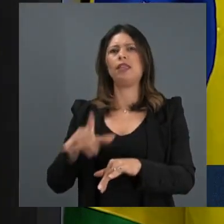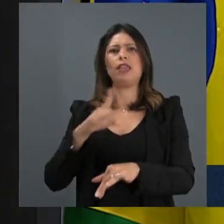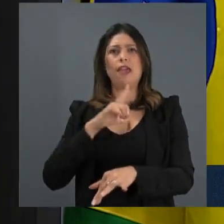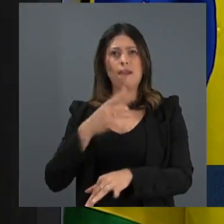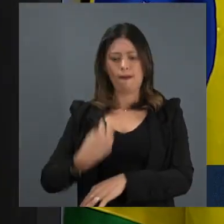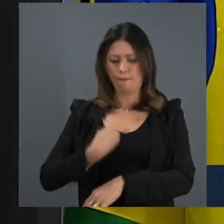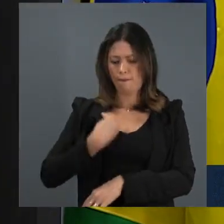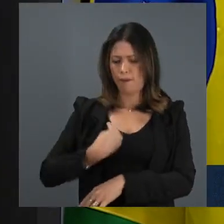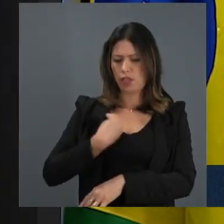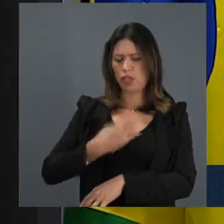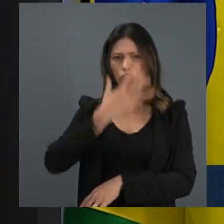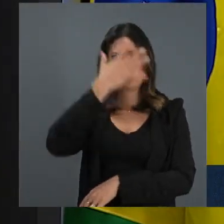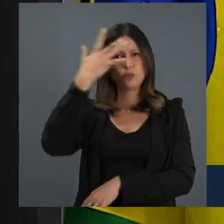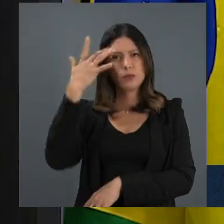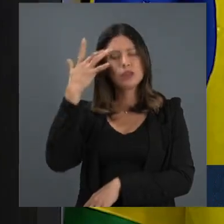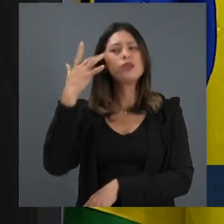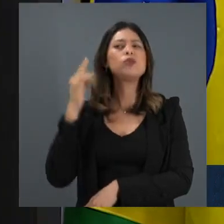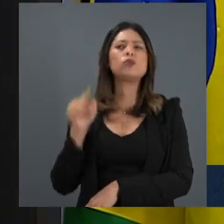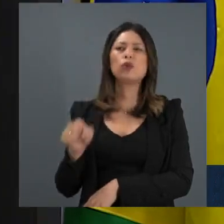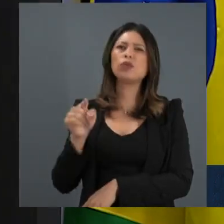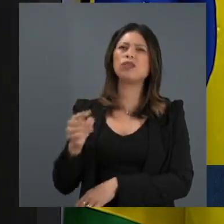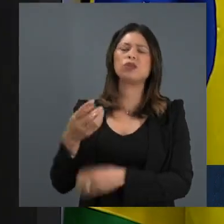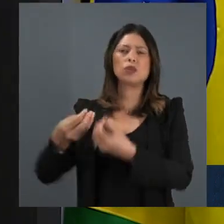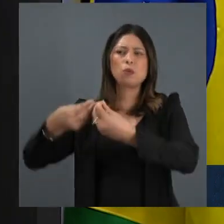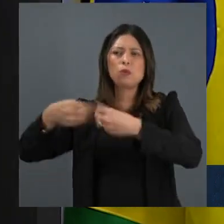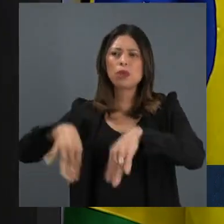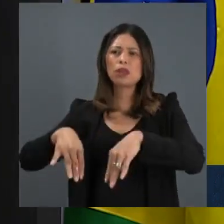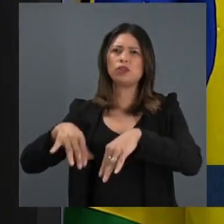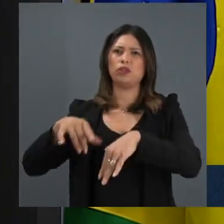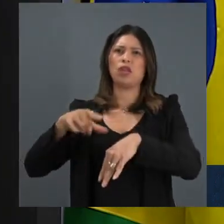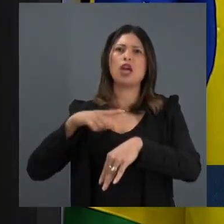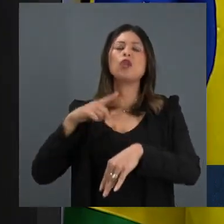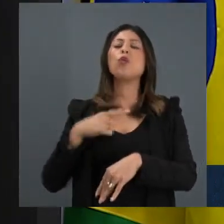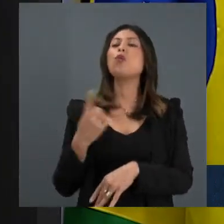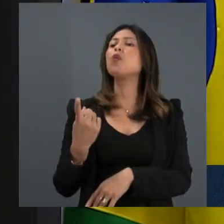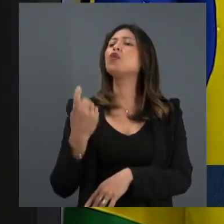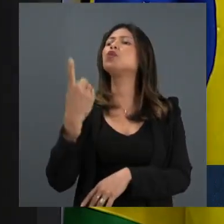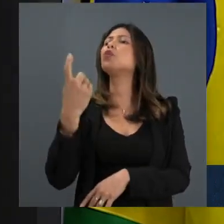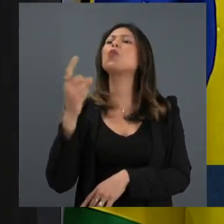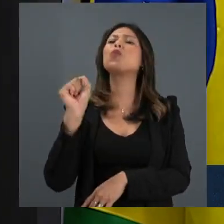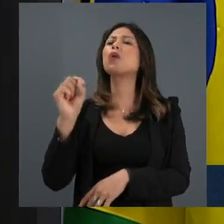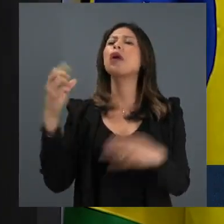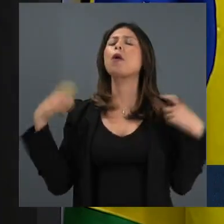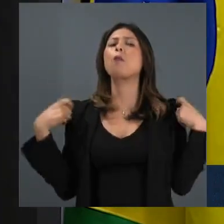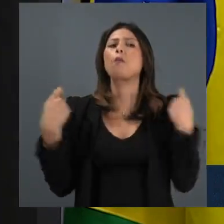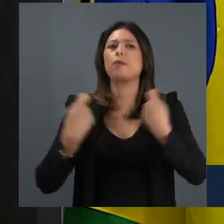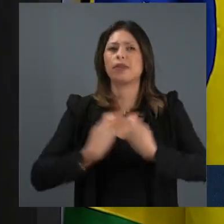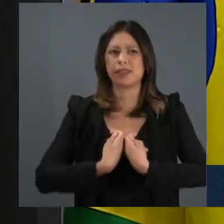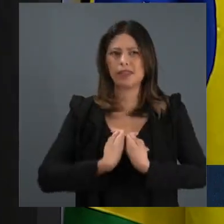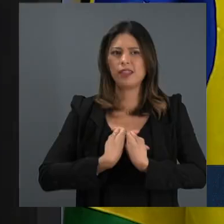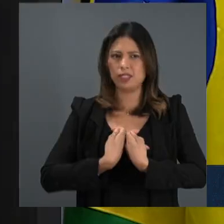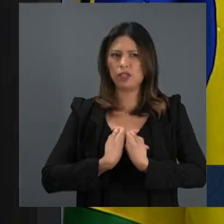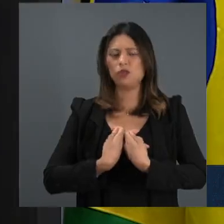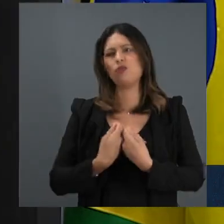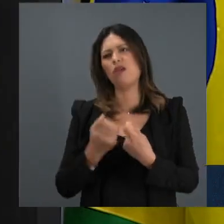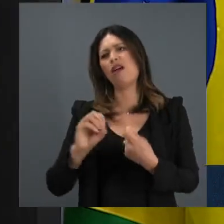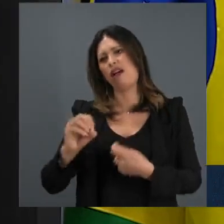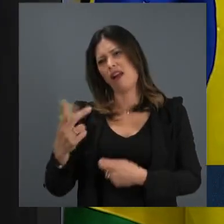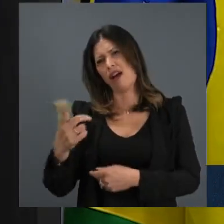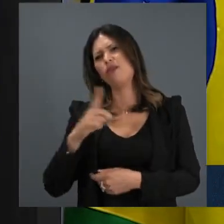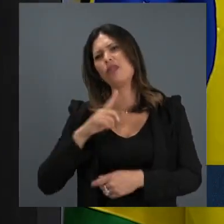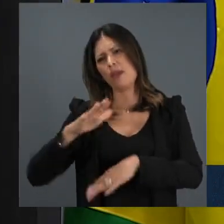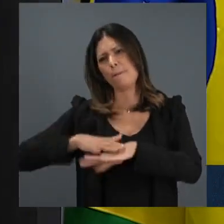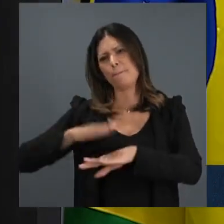pela decisão de um ministro. Claro que os outros também fazem parte, porque a gente não vê vozes distoantes, como